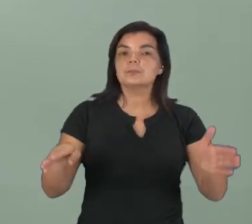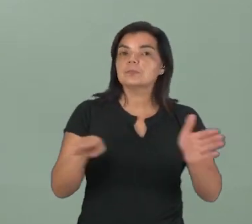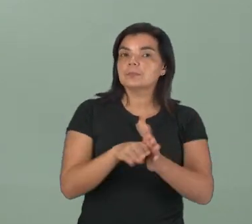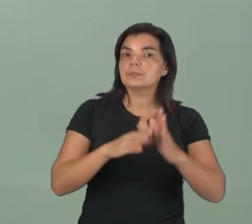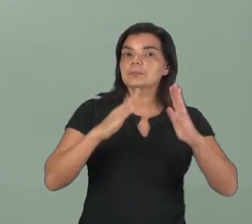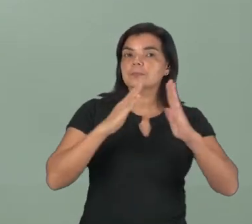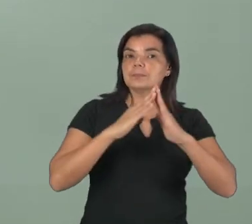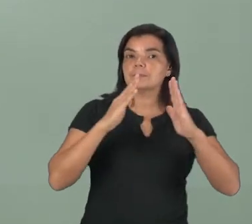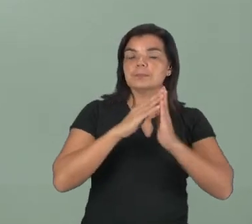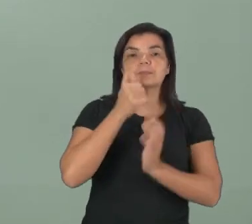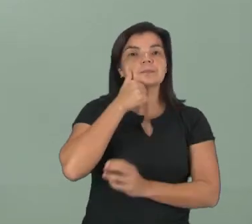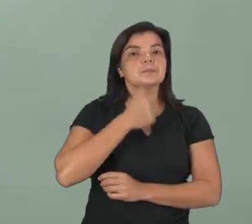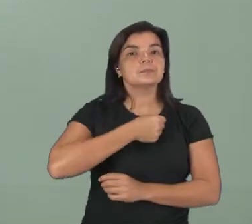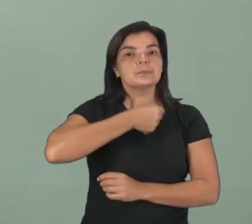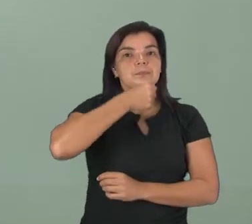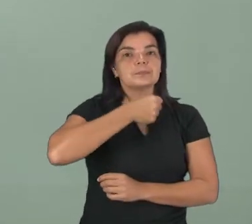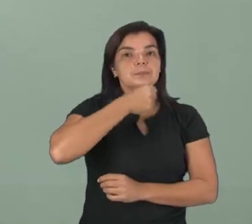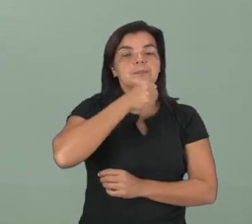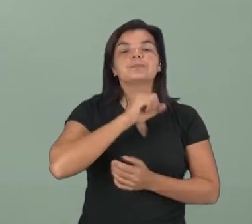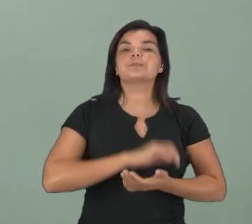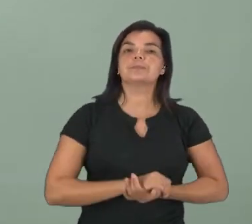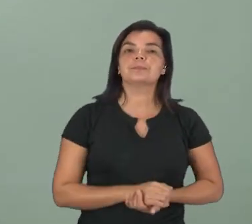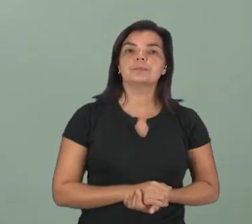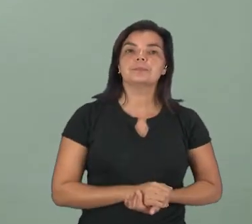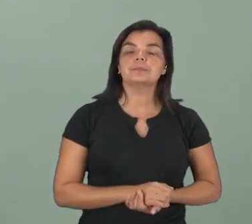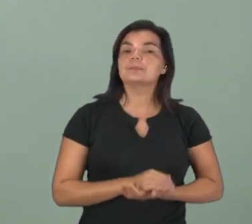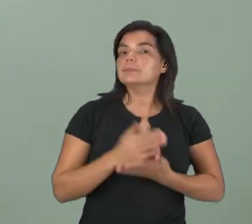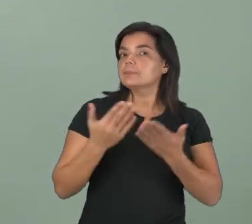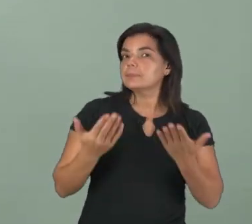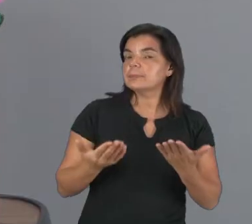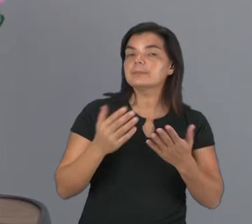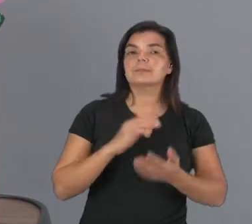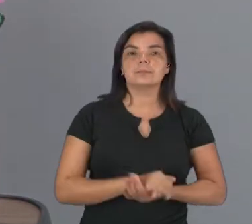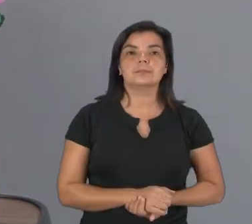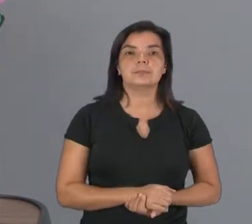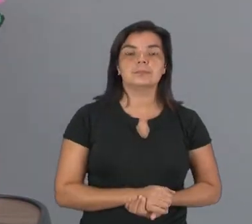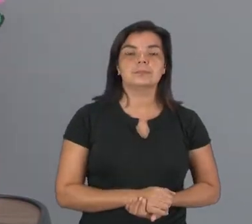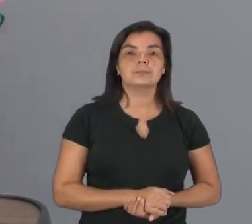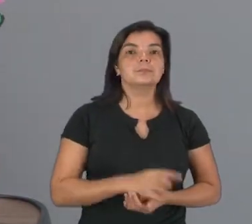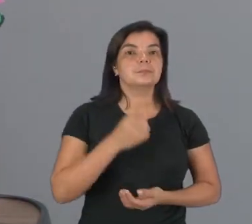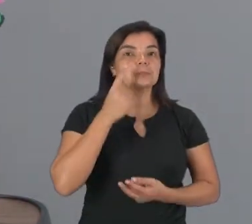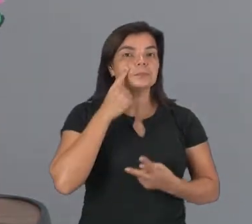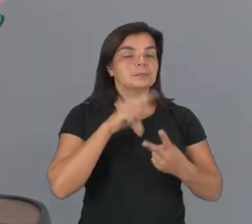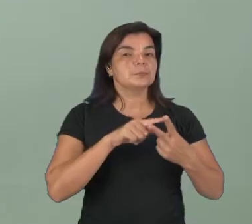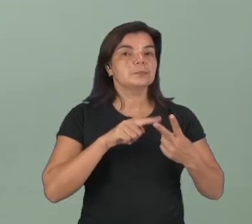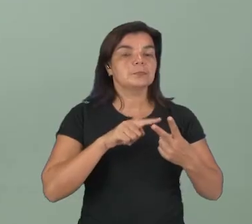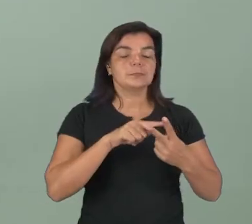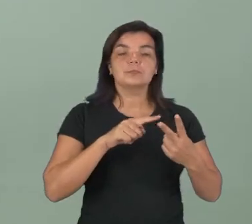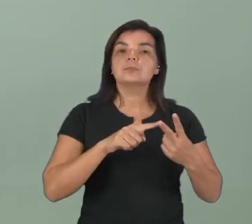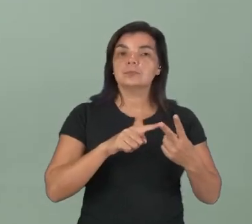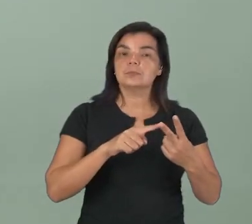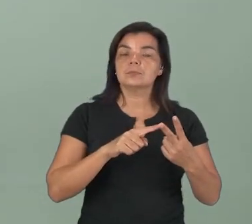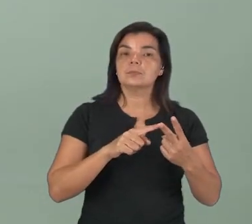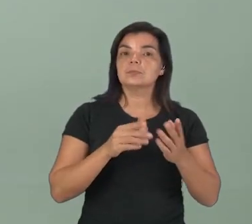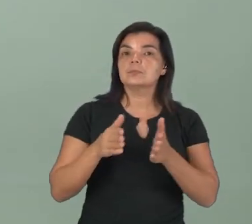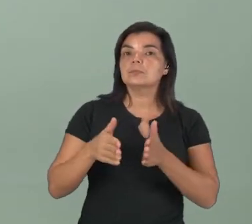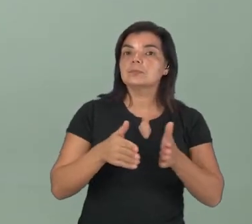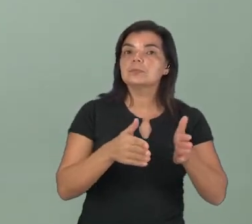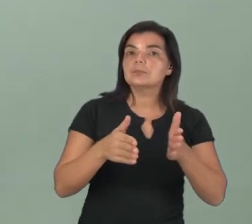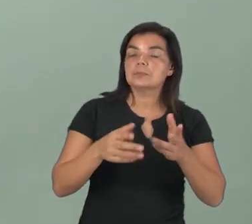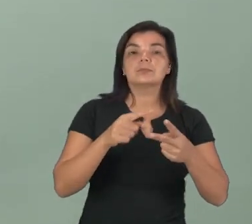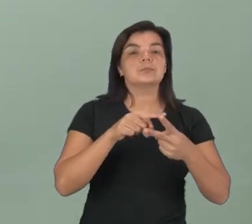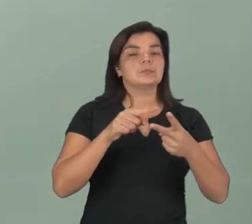chegar à casa da vovó. Então, olhando para esses 2 percursos aqui, esses 2